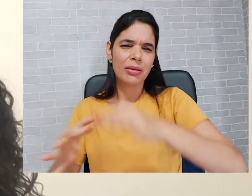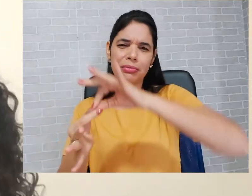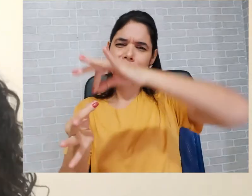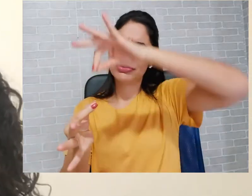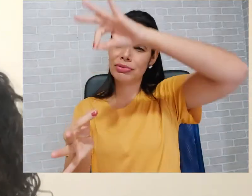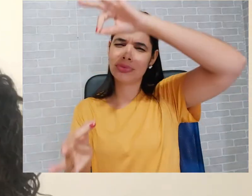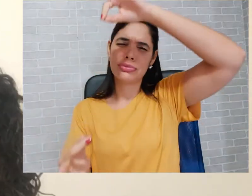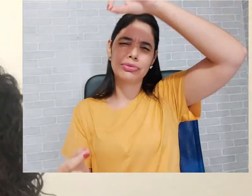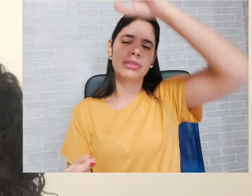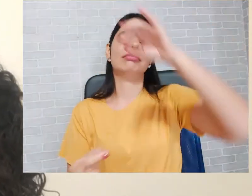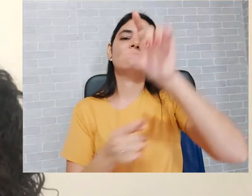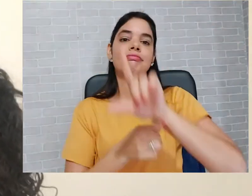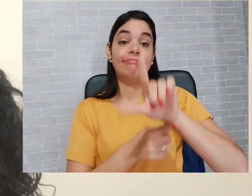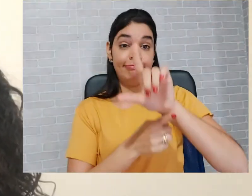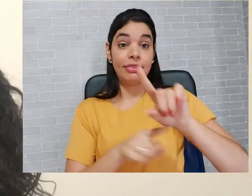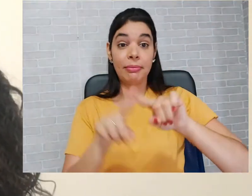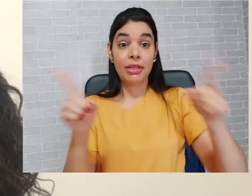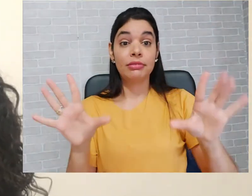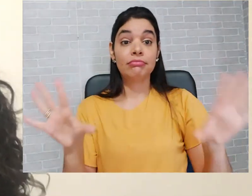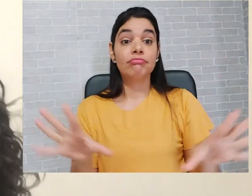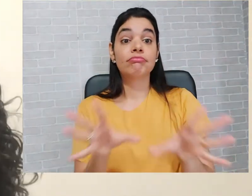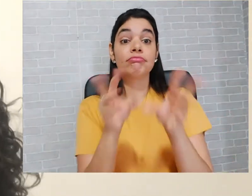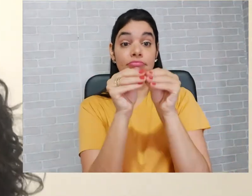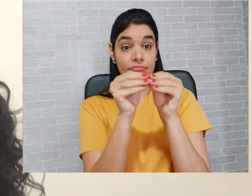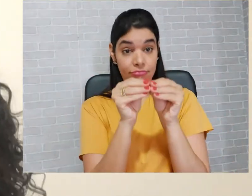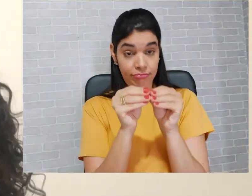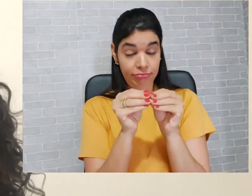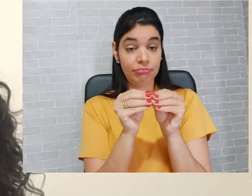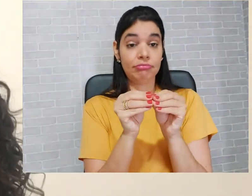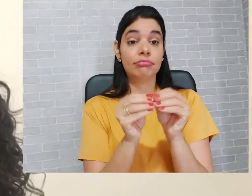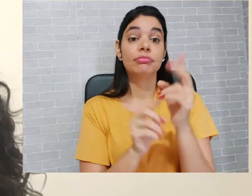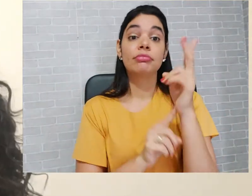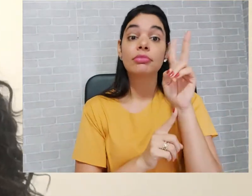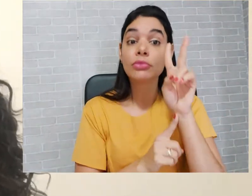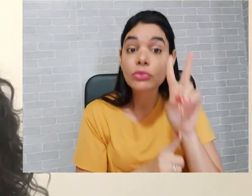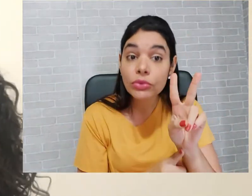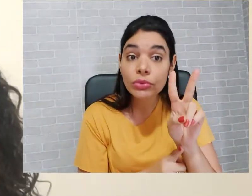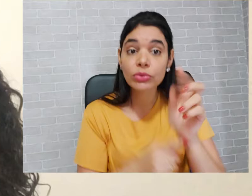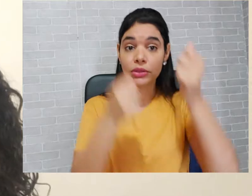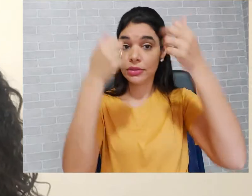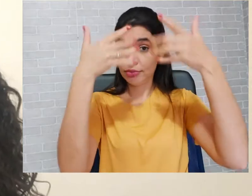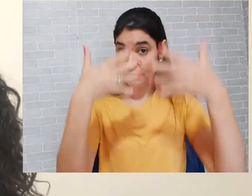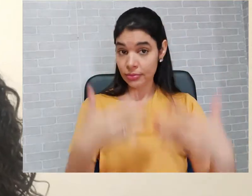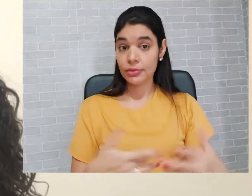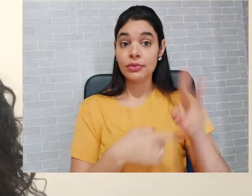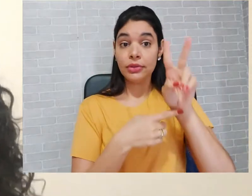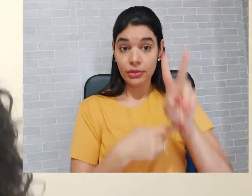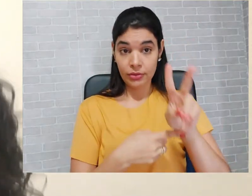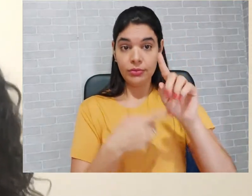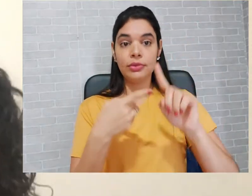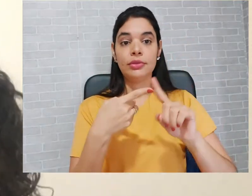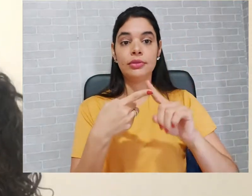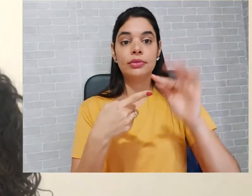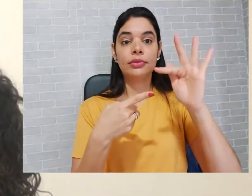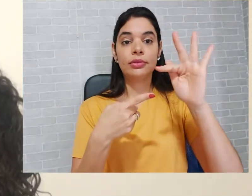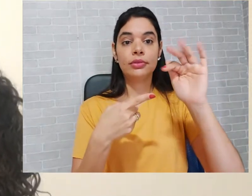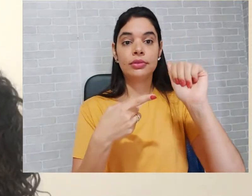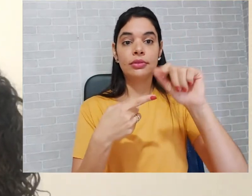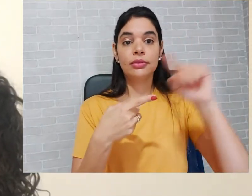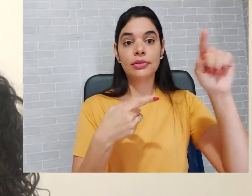sobre diferentes literaturas orais da Guiana Francesa, mas nós vamos nos dedicar apenas a duas, as